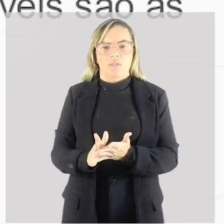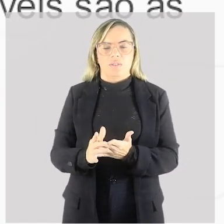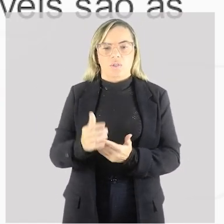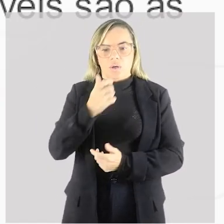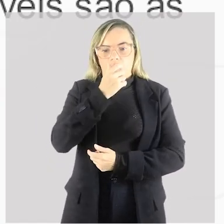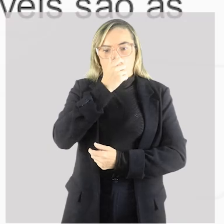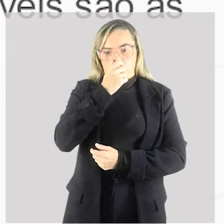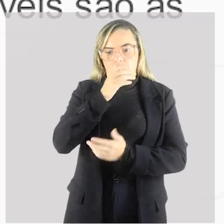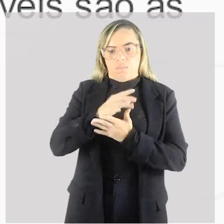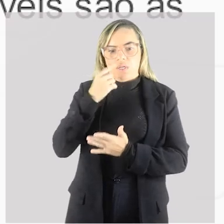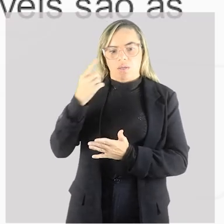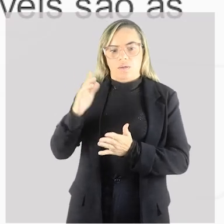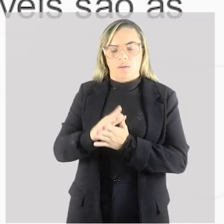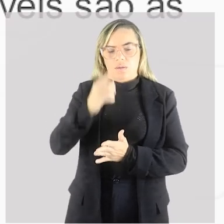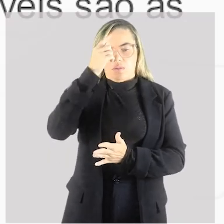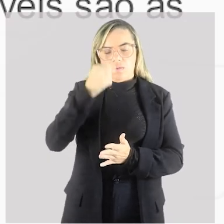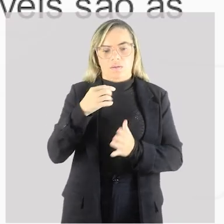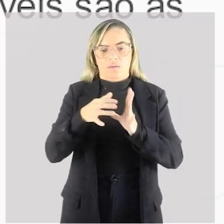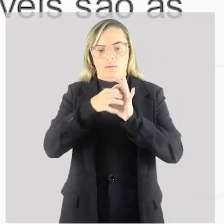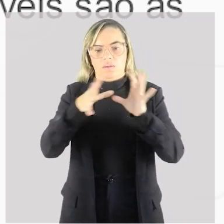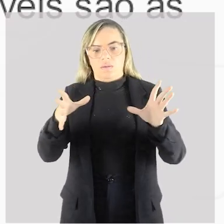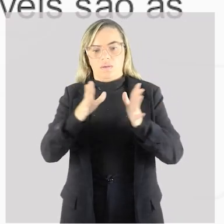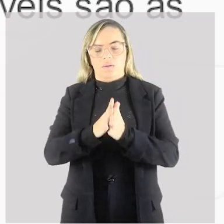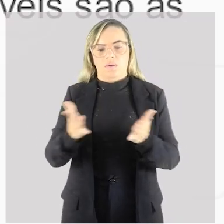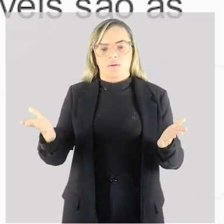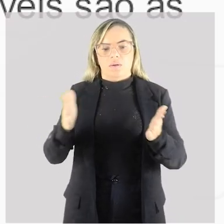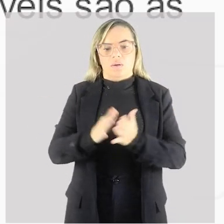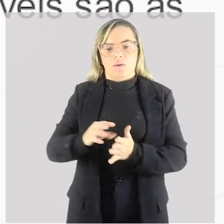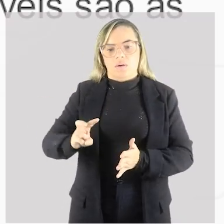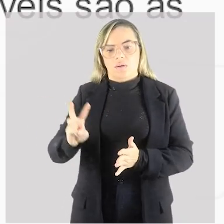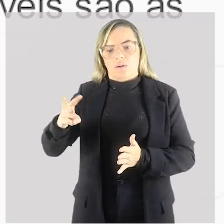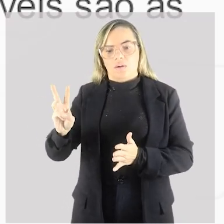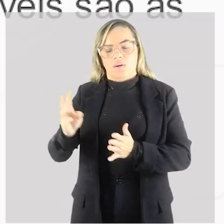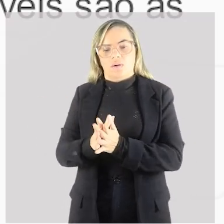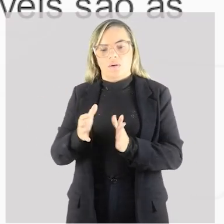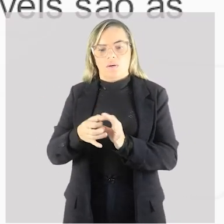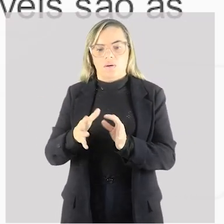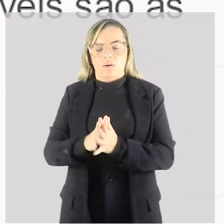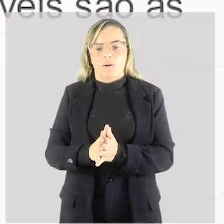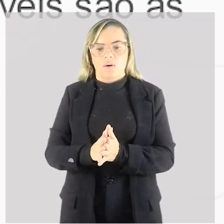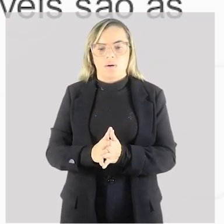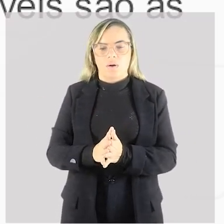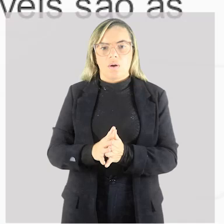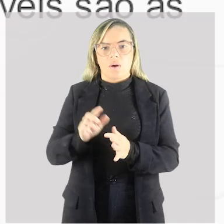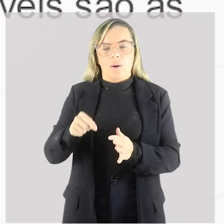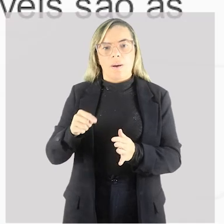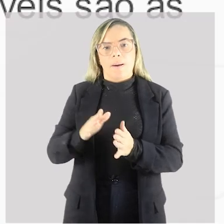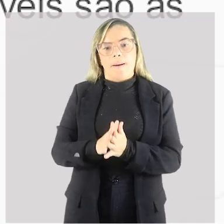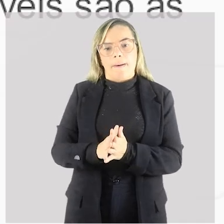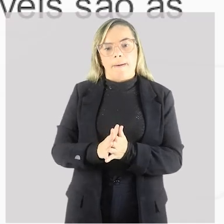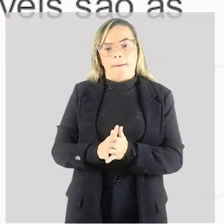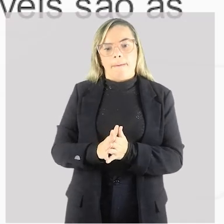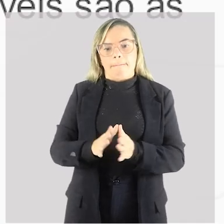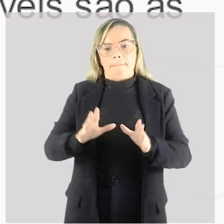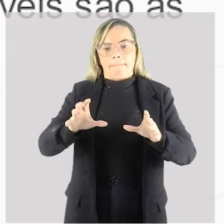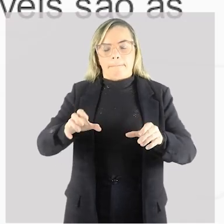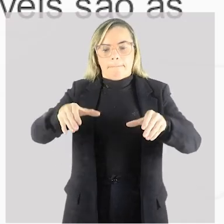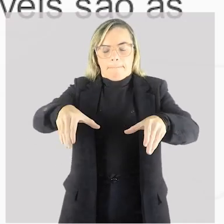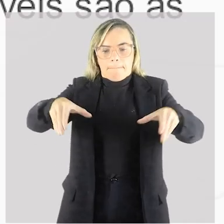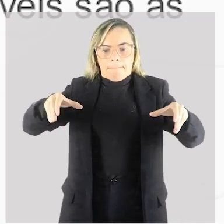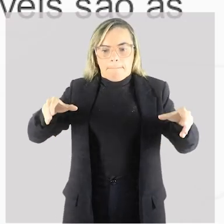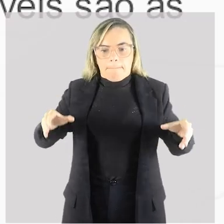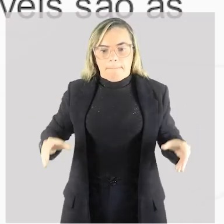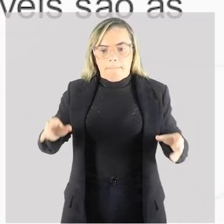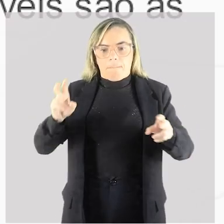figura disponibilizada pelo site, as poltronas ocupadas estão marcadas com X e as únicas